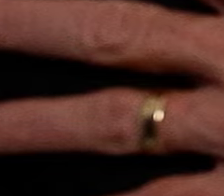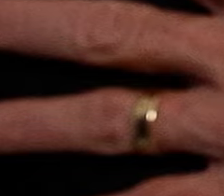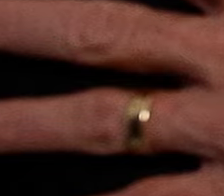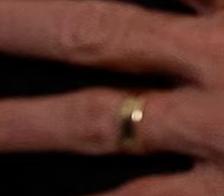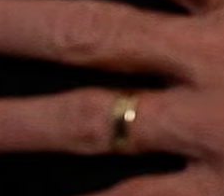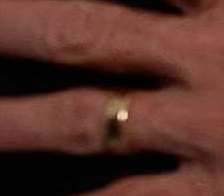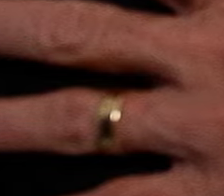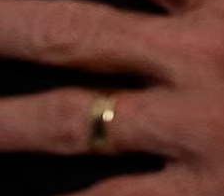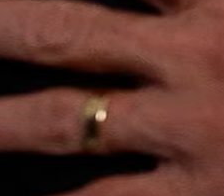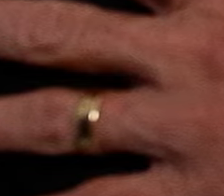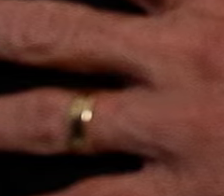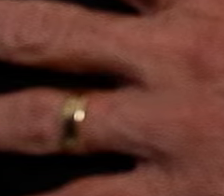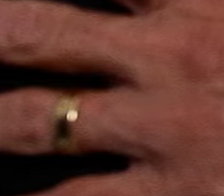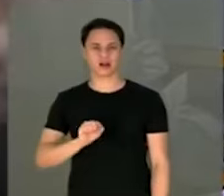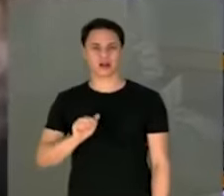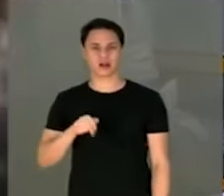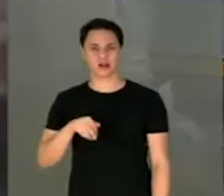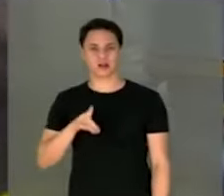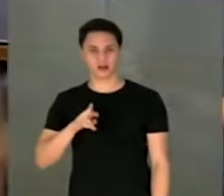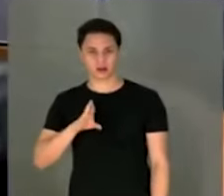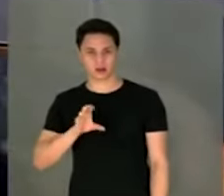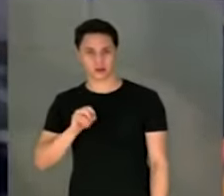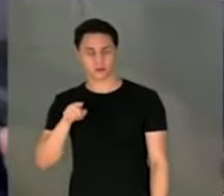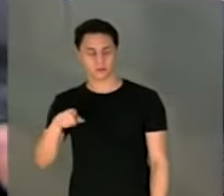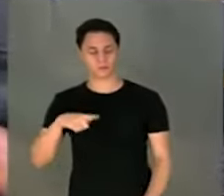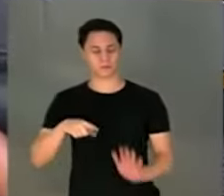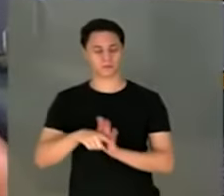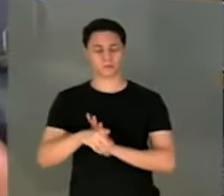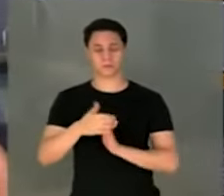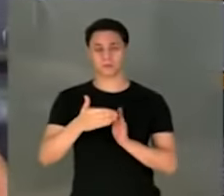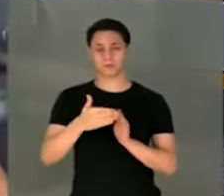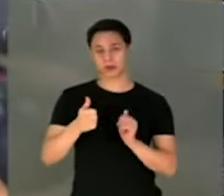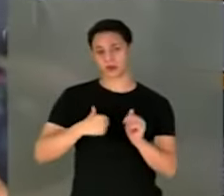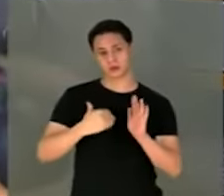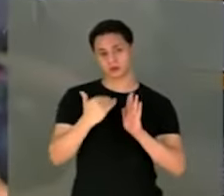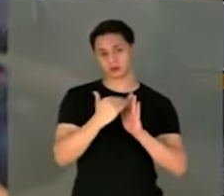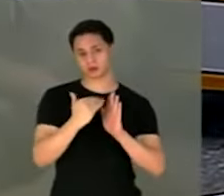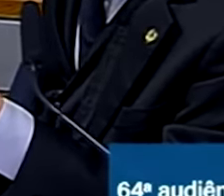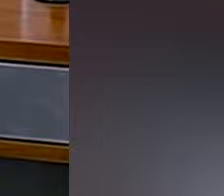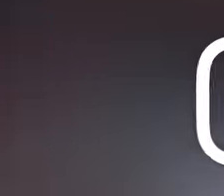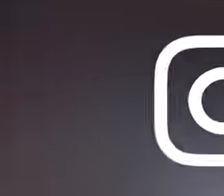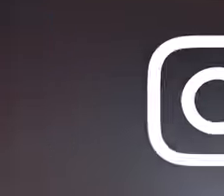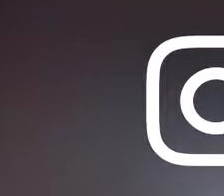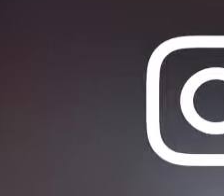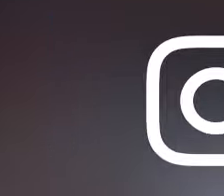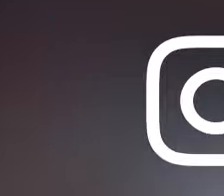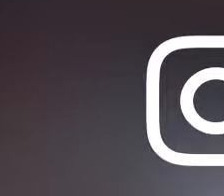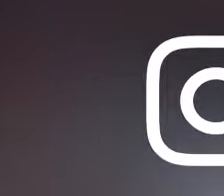Bolsonaro, o que parece improvável hoje. O relatório também pode ser usado para criar projetos de leis